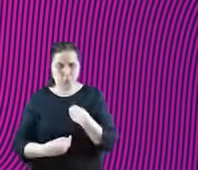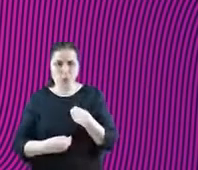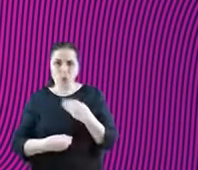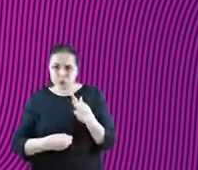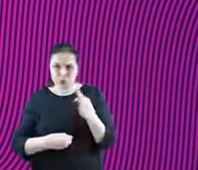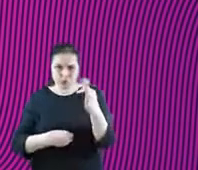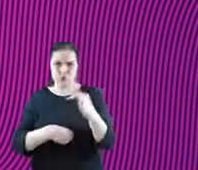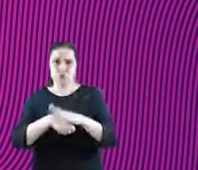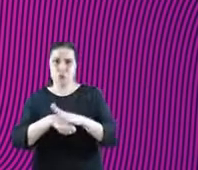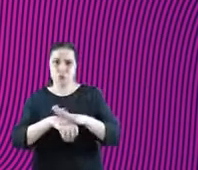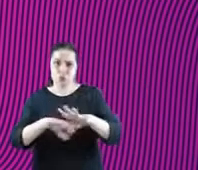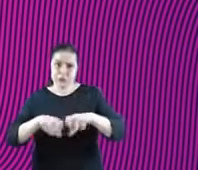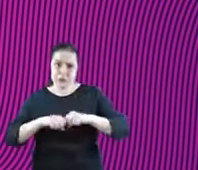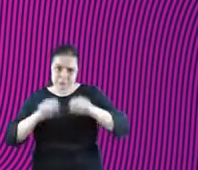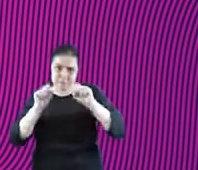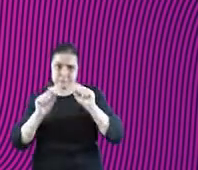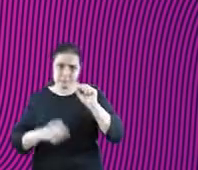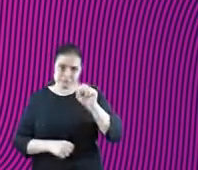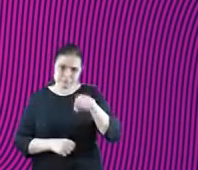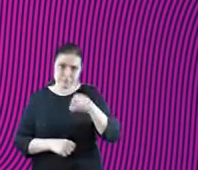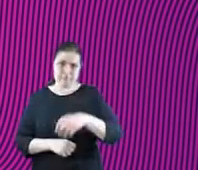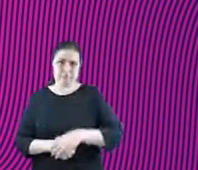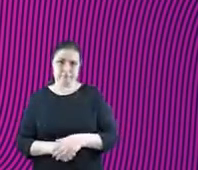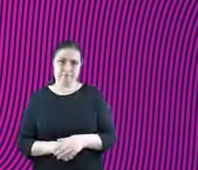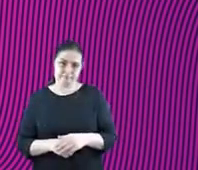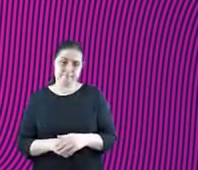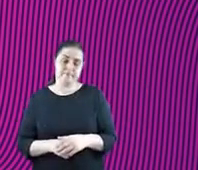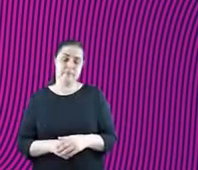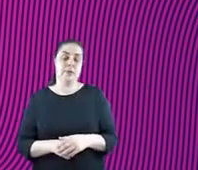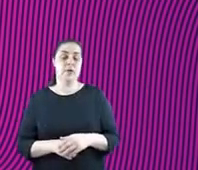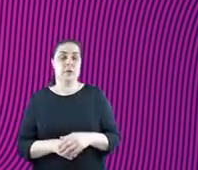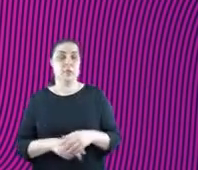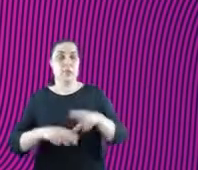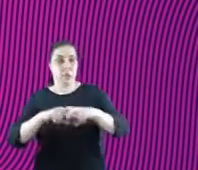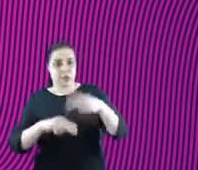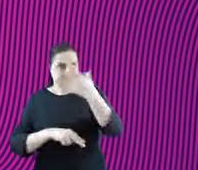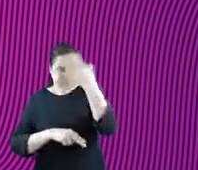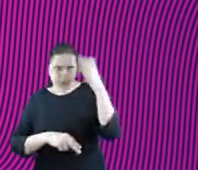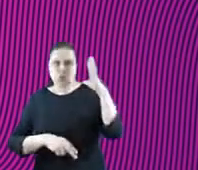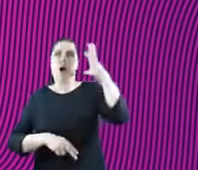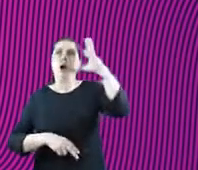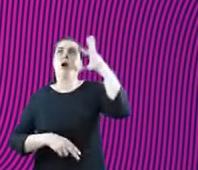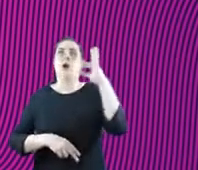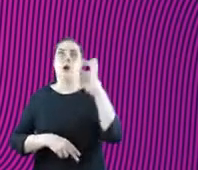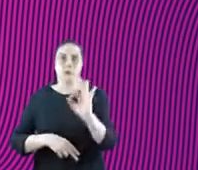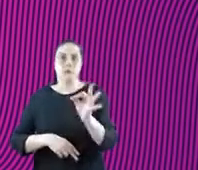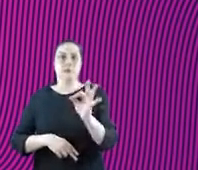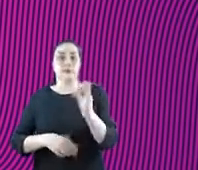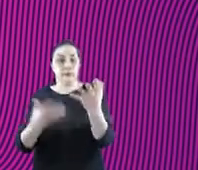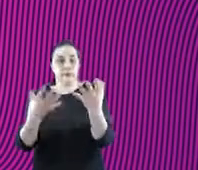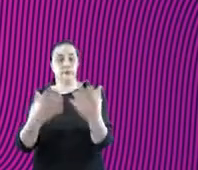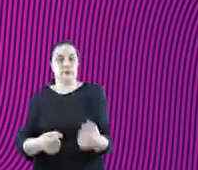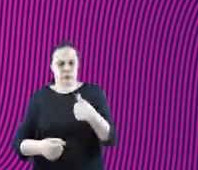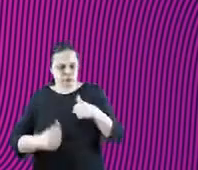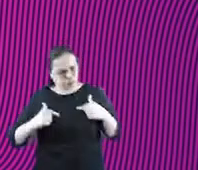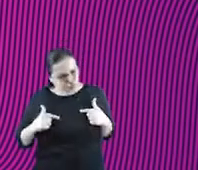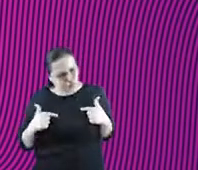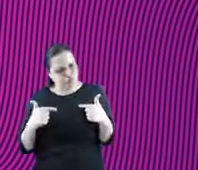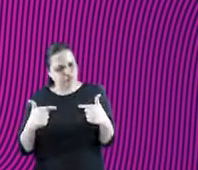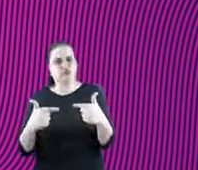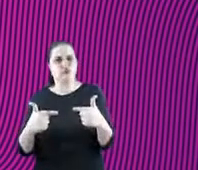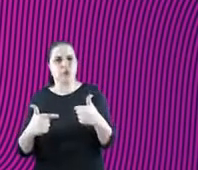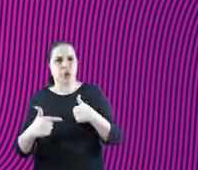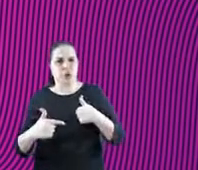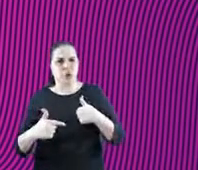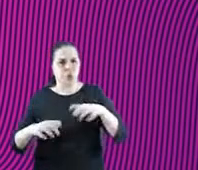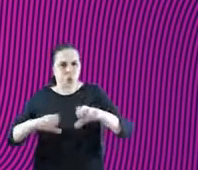pode passar, ela literalmente briga por isso. É o que está acontecendo hoje, mesmo a gente em meio à pandemia. O